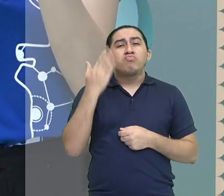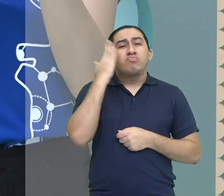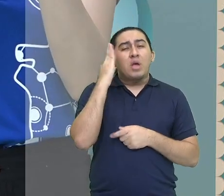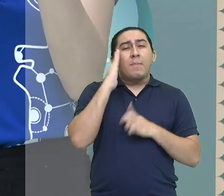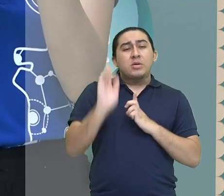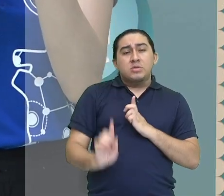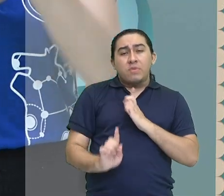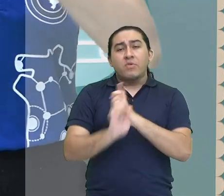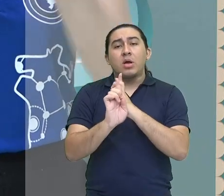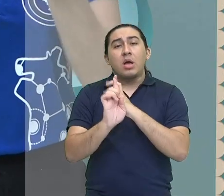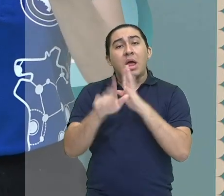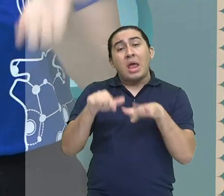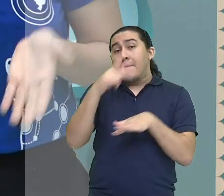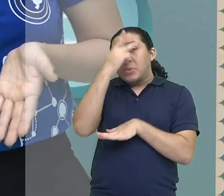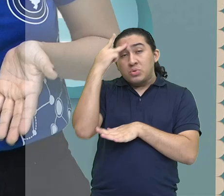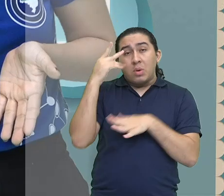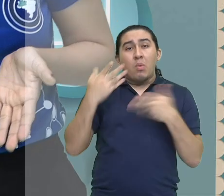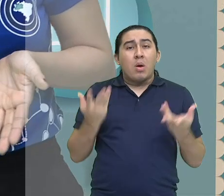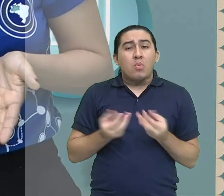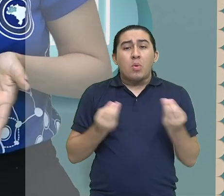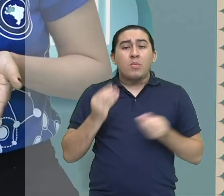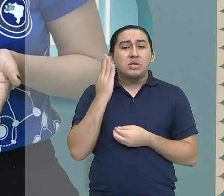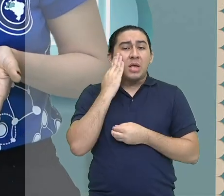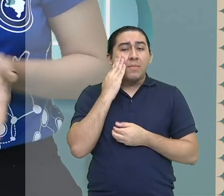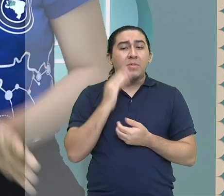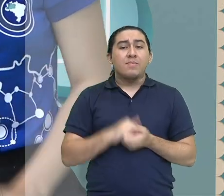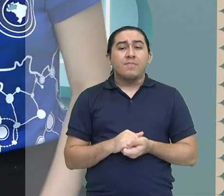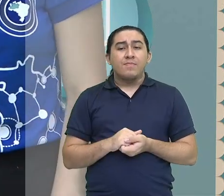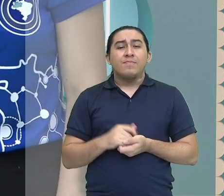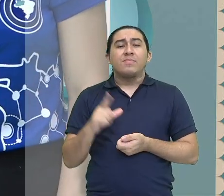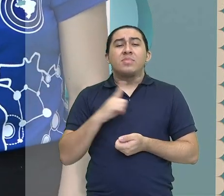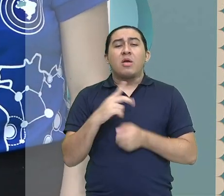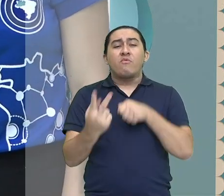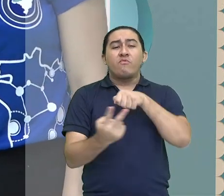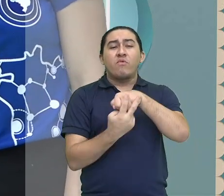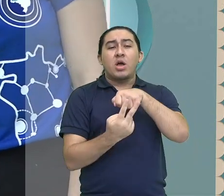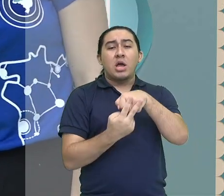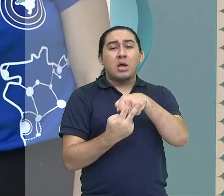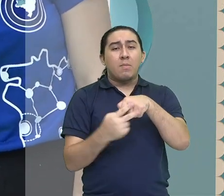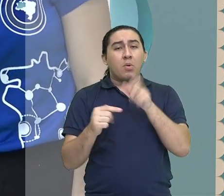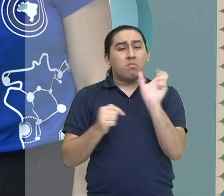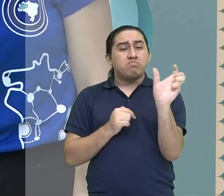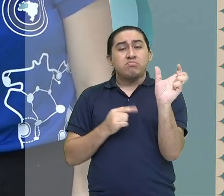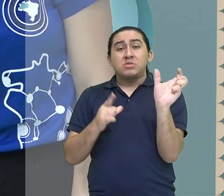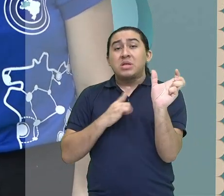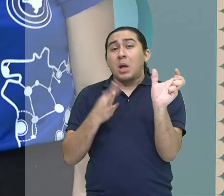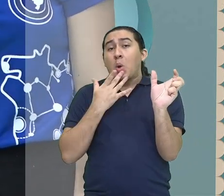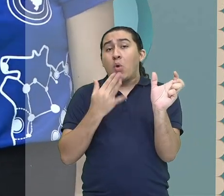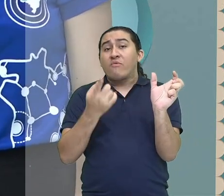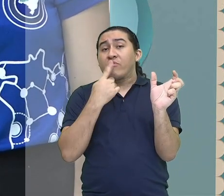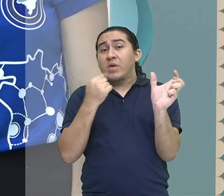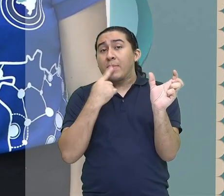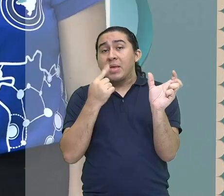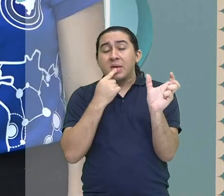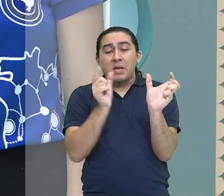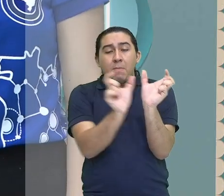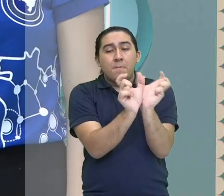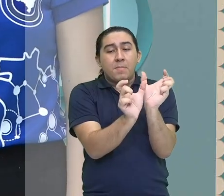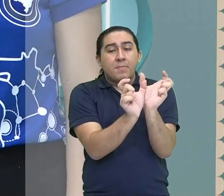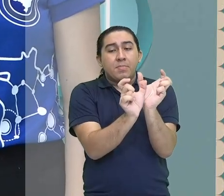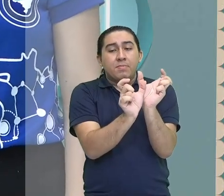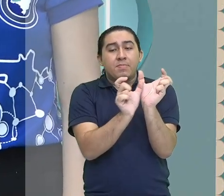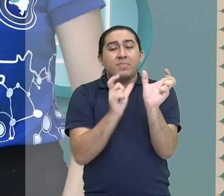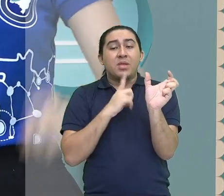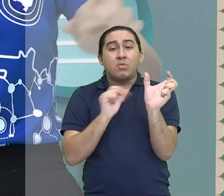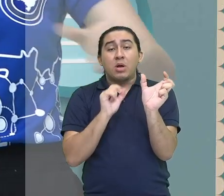identificar que é a pessoa? Ali pelo finalzinho, não sei se vocês estão percebendo, na parte vermelha, nós temos as